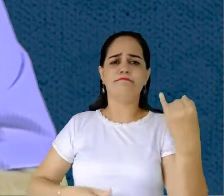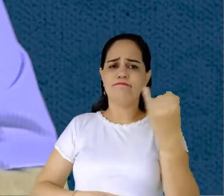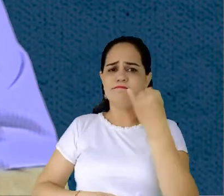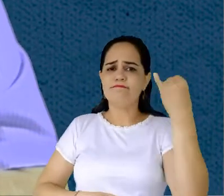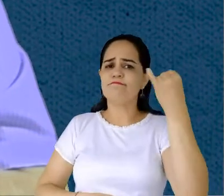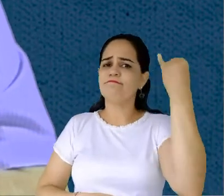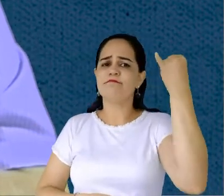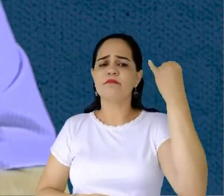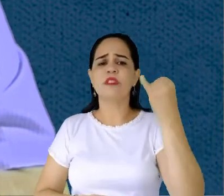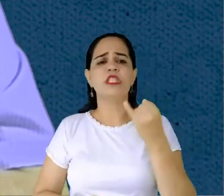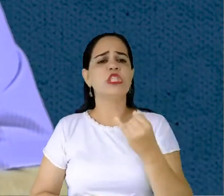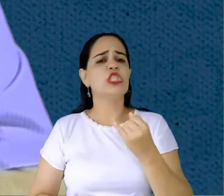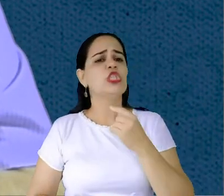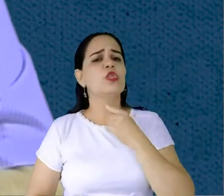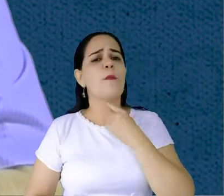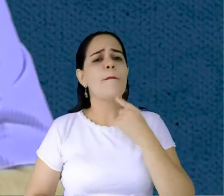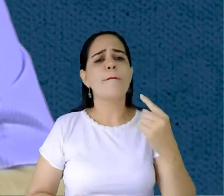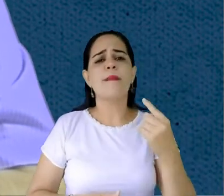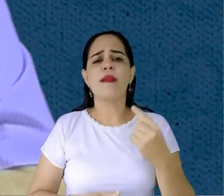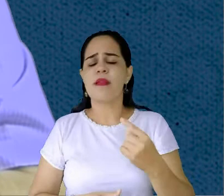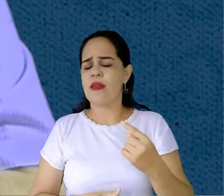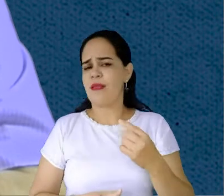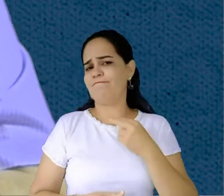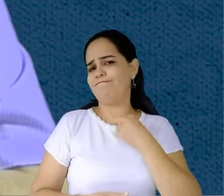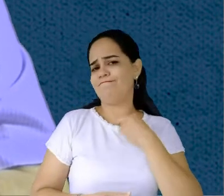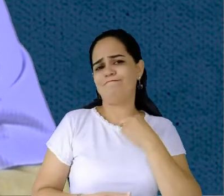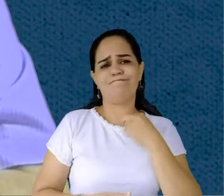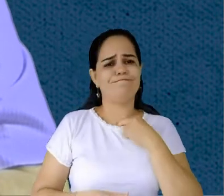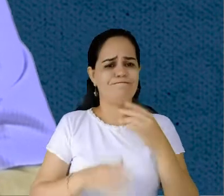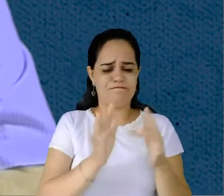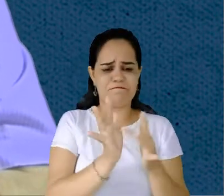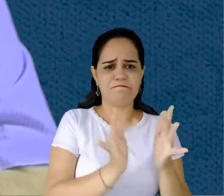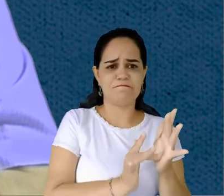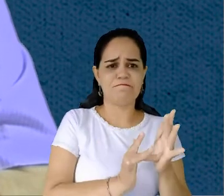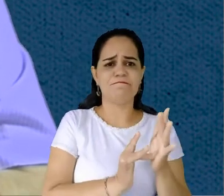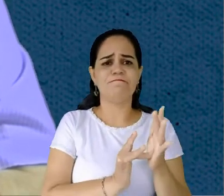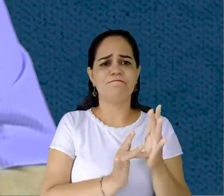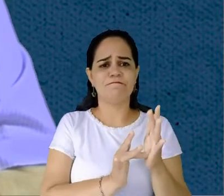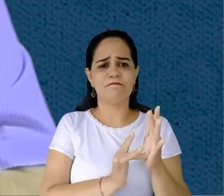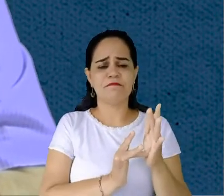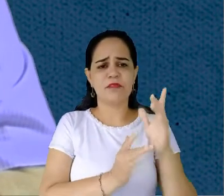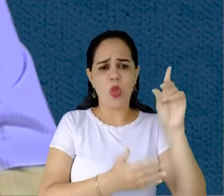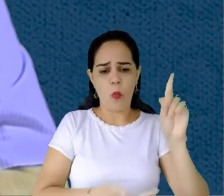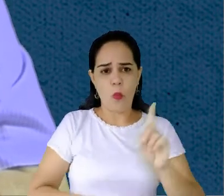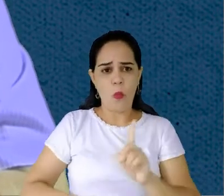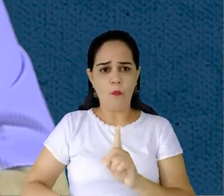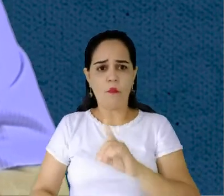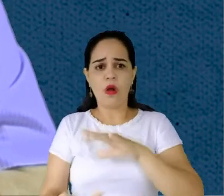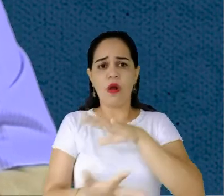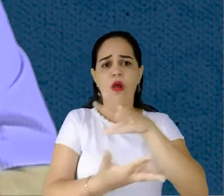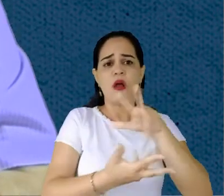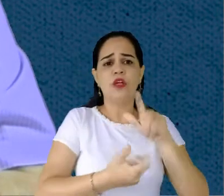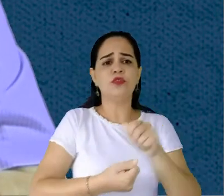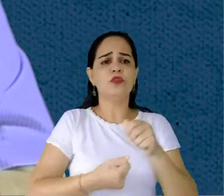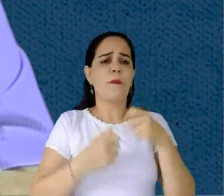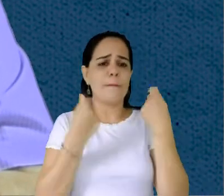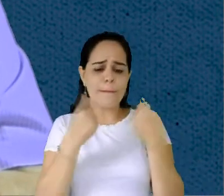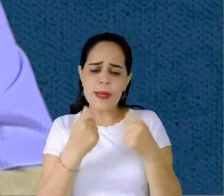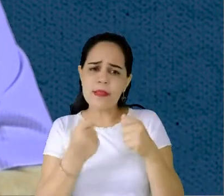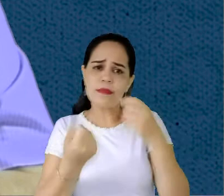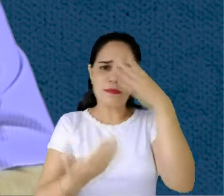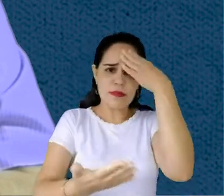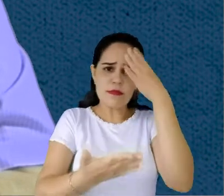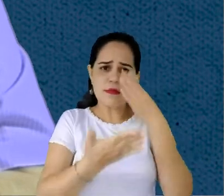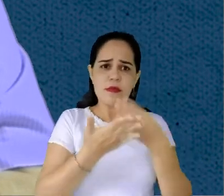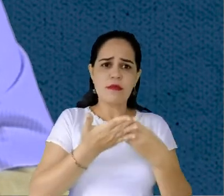hoje. Hoje, nós não podemos duvidar da divindade de Cristo Jesus, é o Filho do Pai. Não